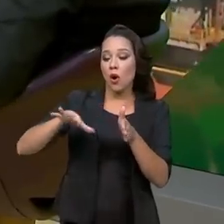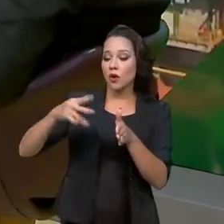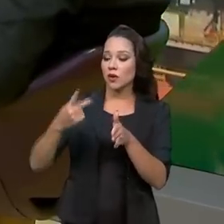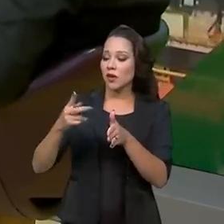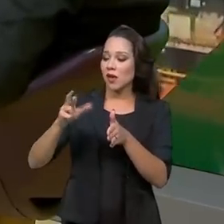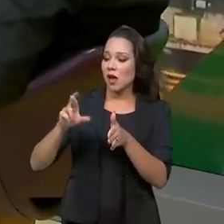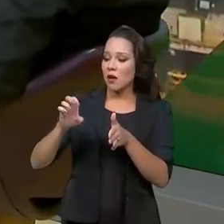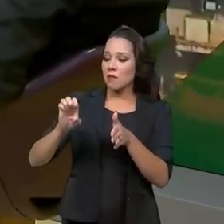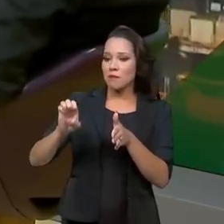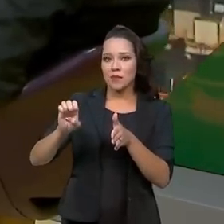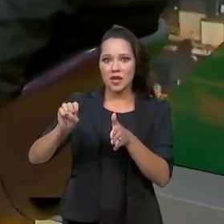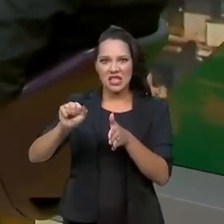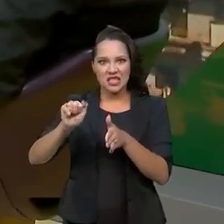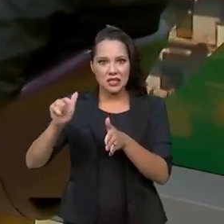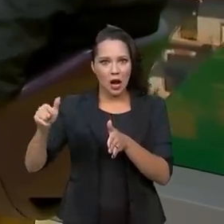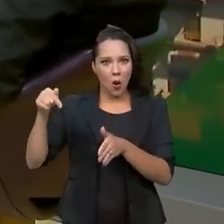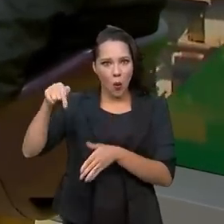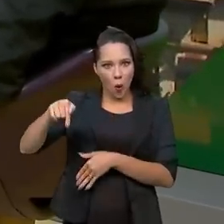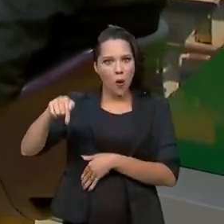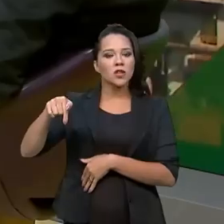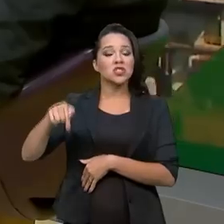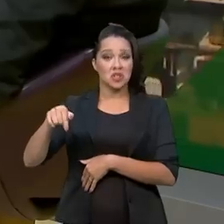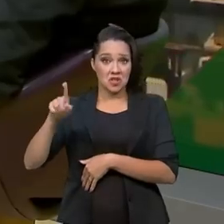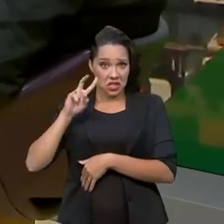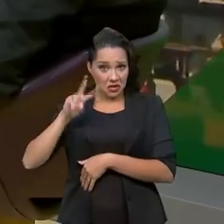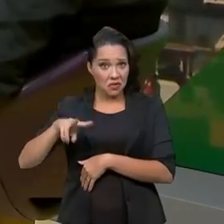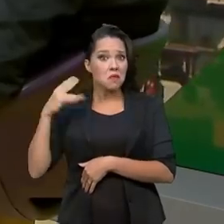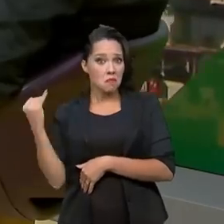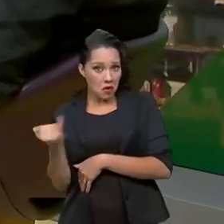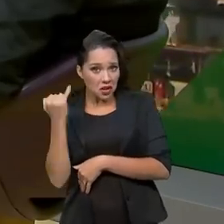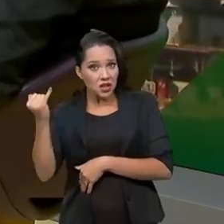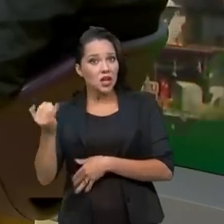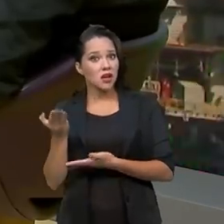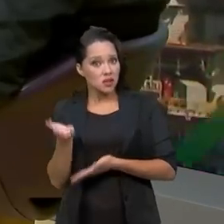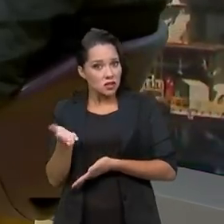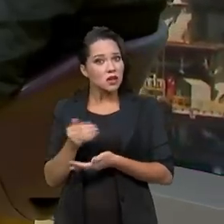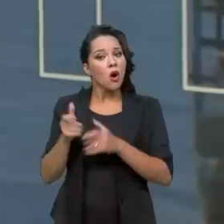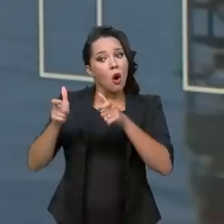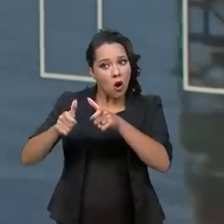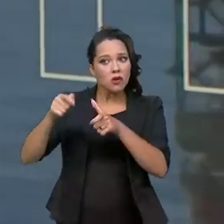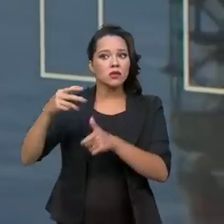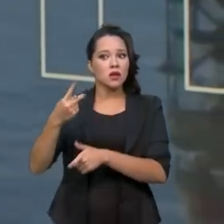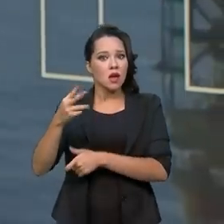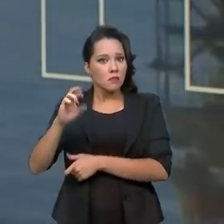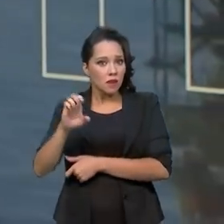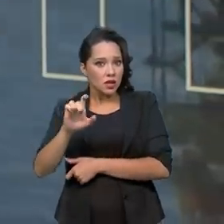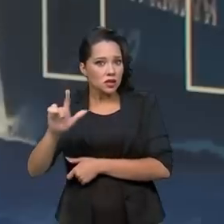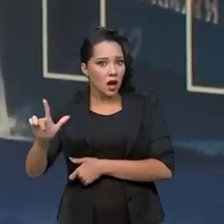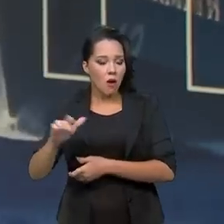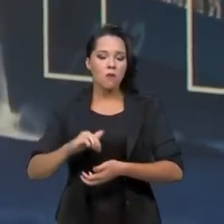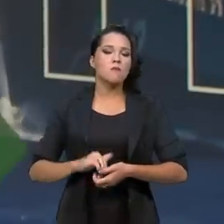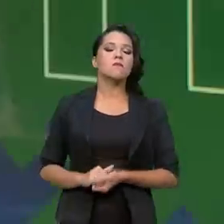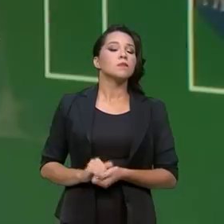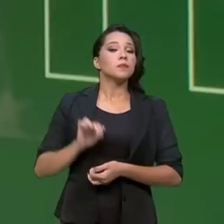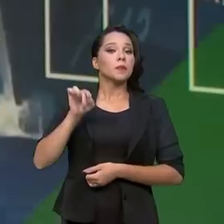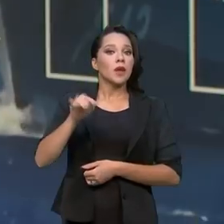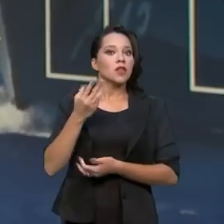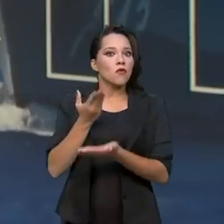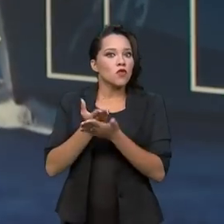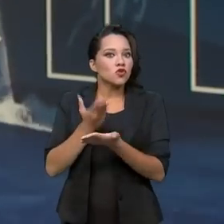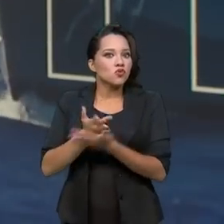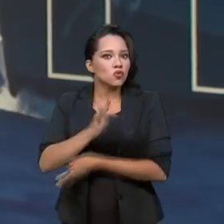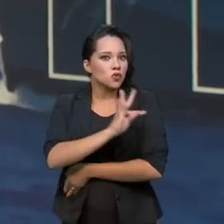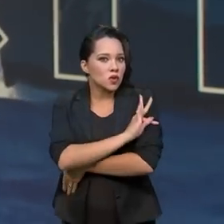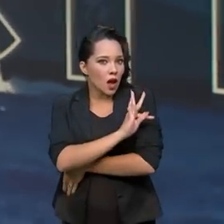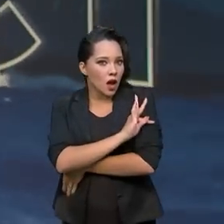daí é só o relevo dessa questão. A importância disso. Então, estudos técnicos foram feitos,